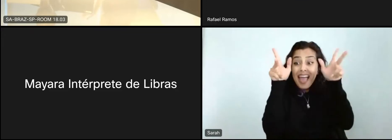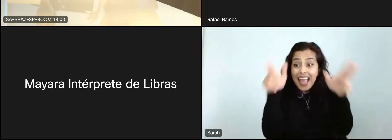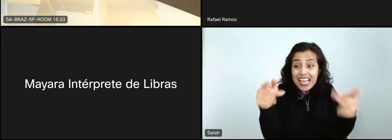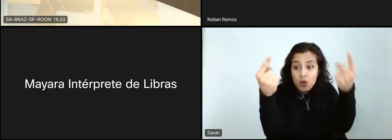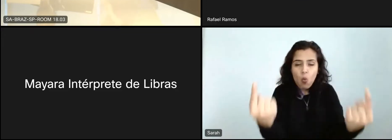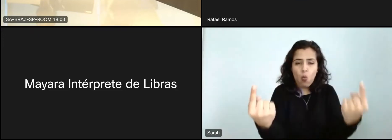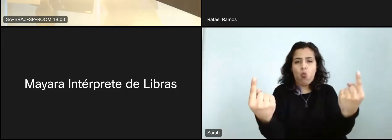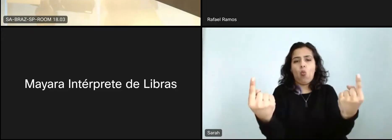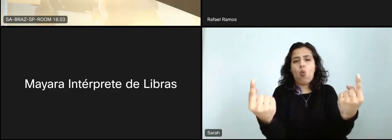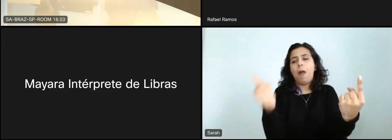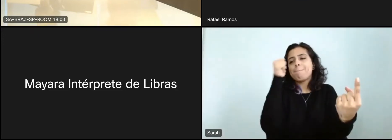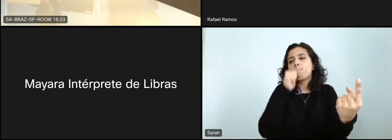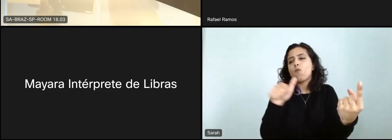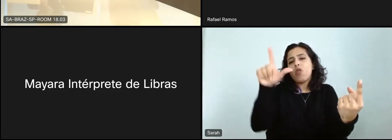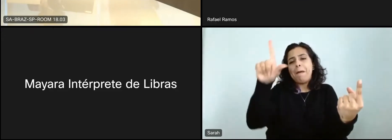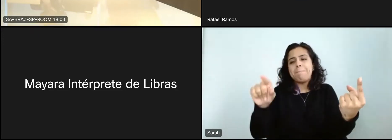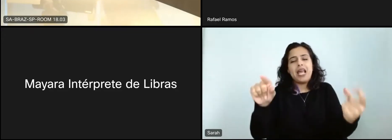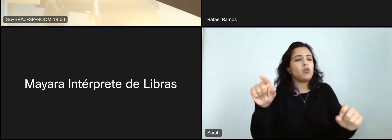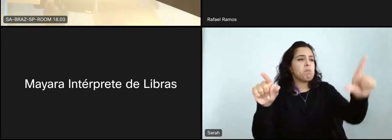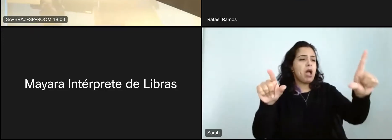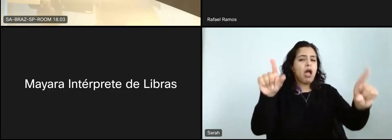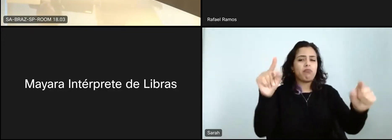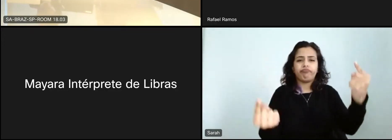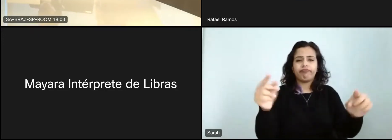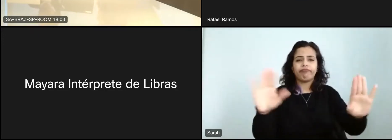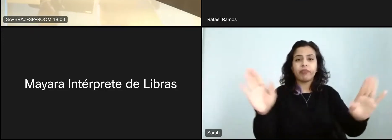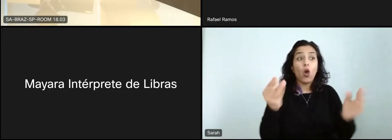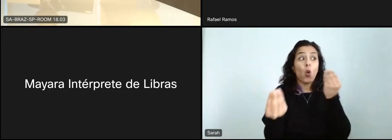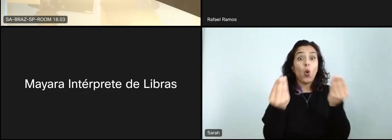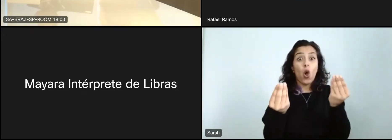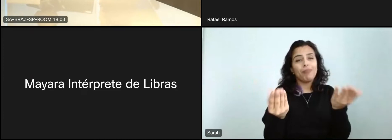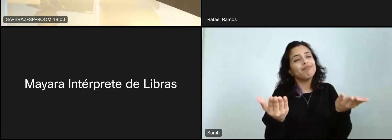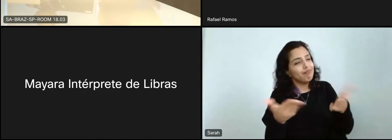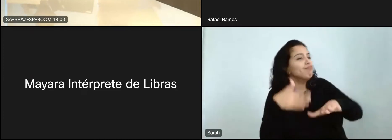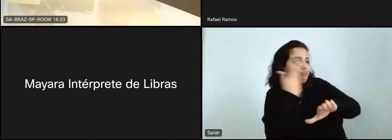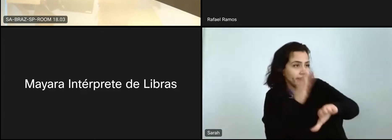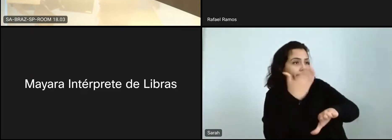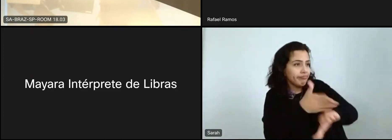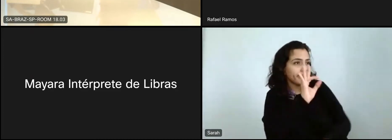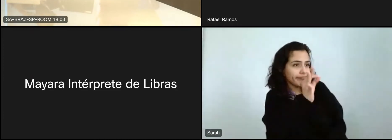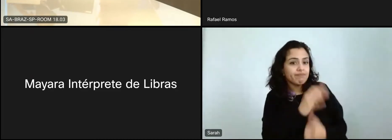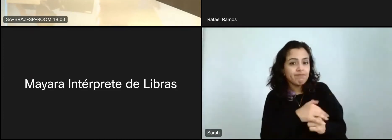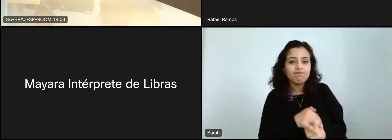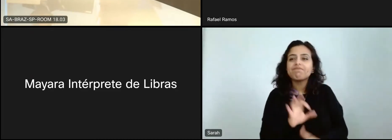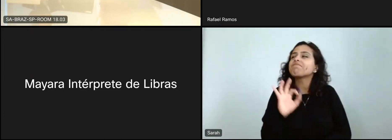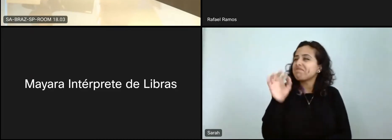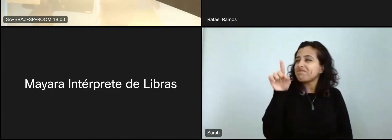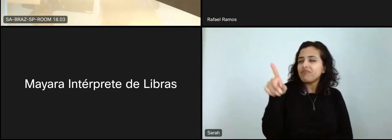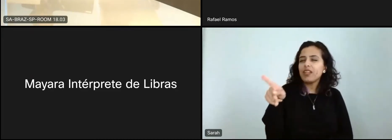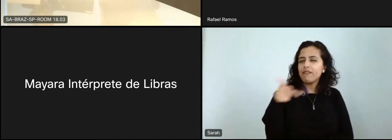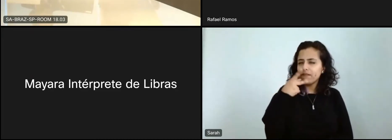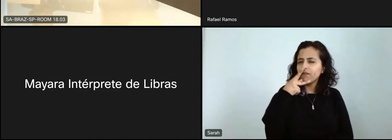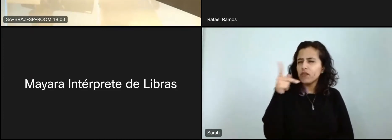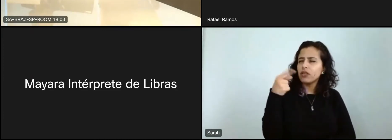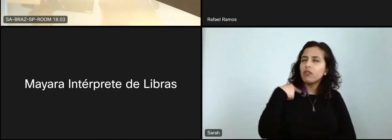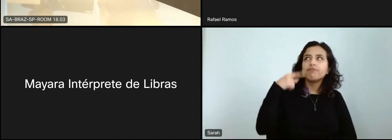Com treino, com tudo Com isso, conhecimento, com com conhecimento, informação. gente. Eu acho que ouvindo vocês falarem também veio uma palavra na minha cabeça